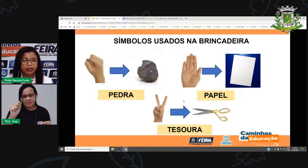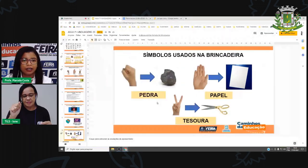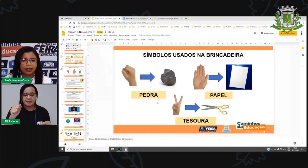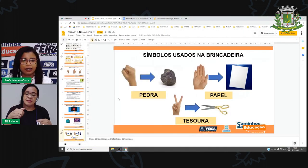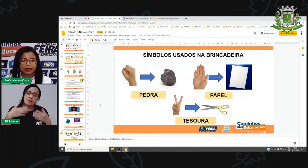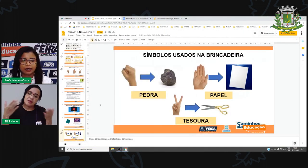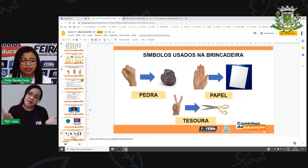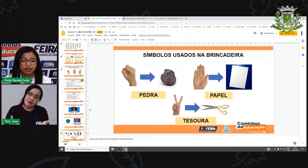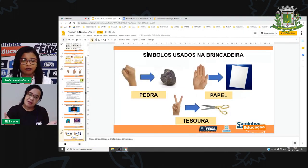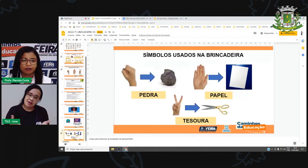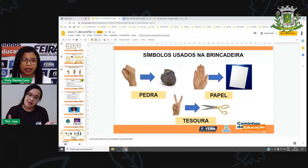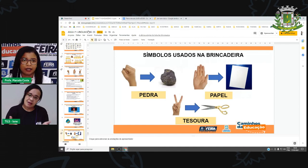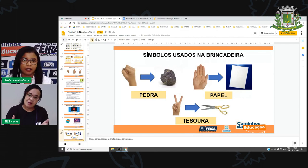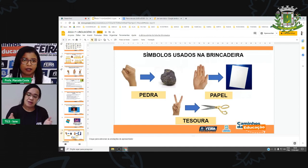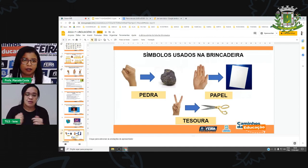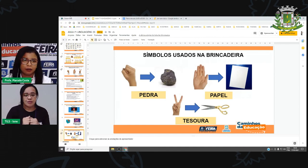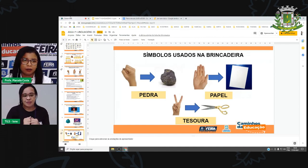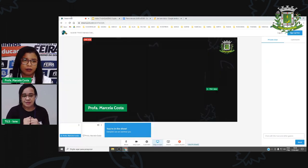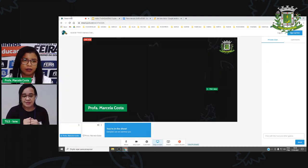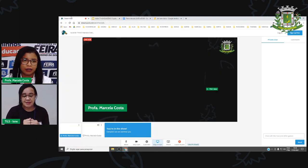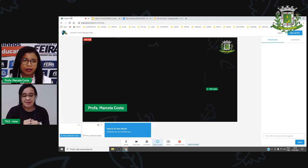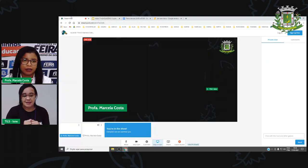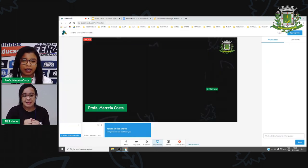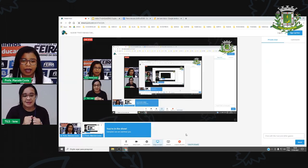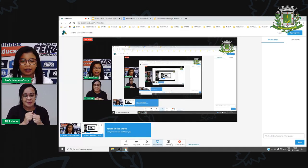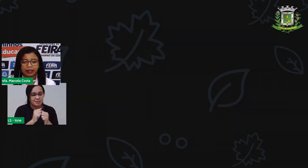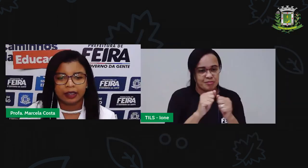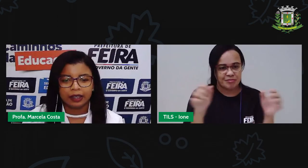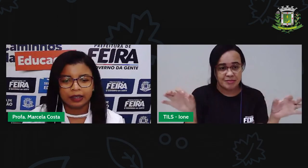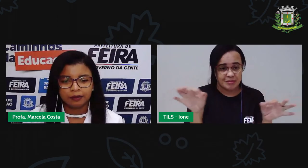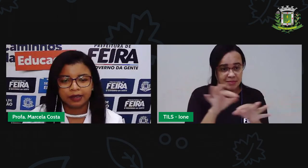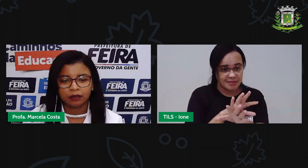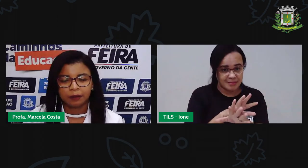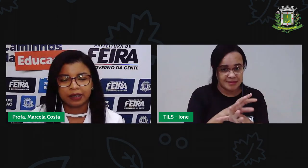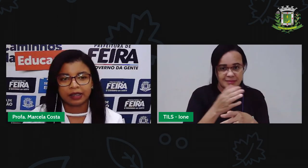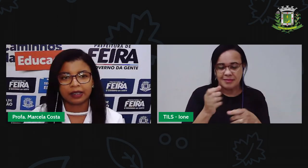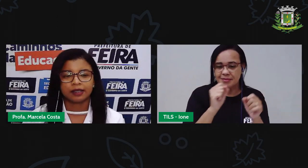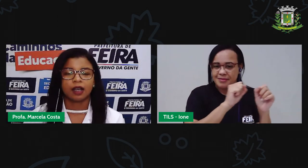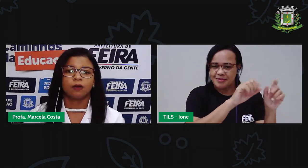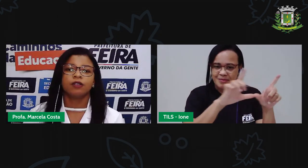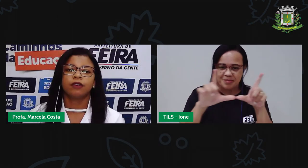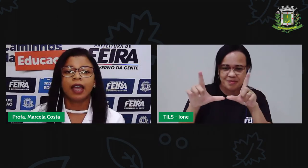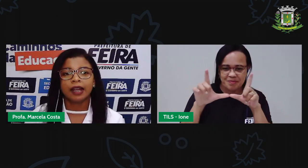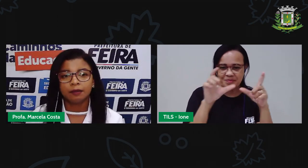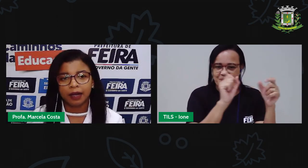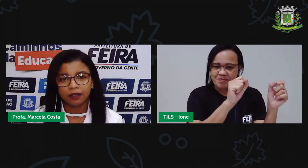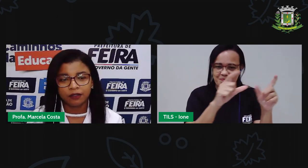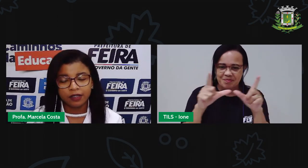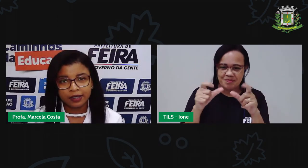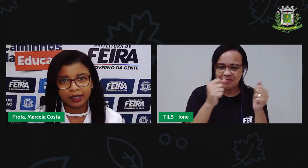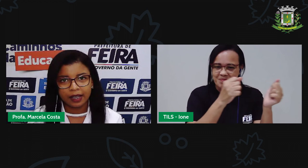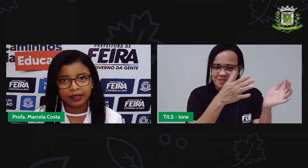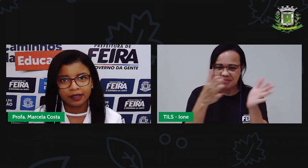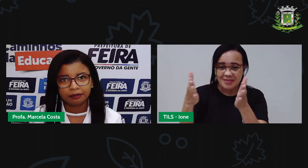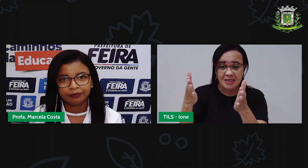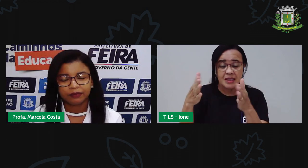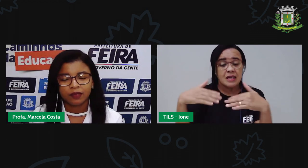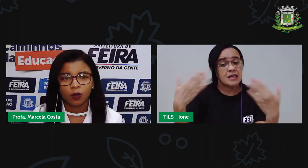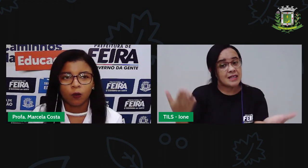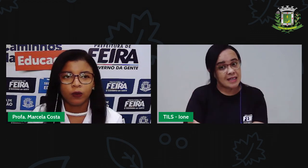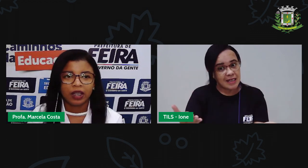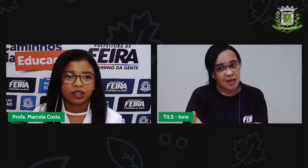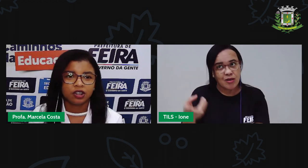Agora, crianças, a gente vai encerrar aqui essa exibição da apresentação. E eu vou relembrar com vocês